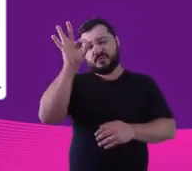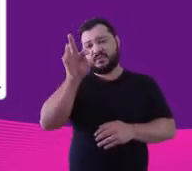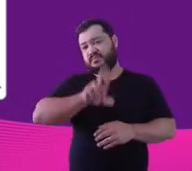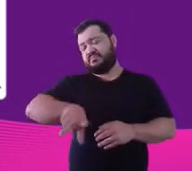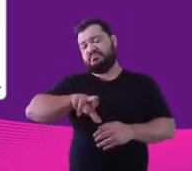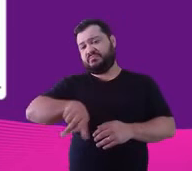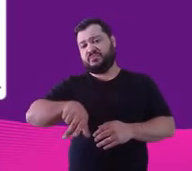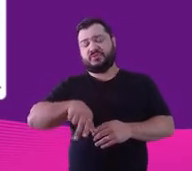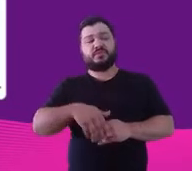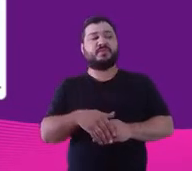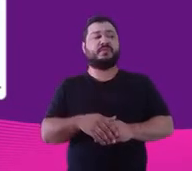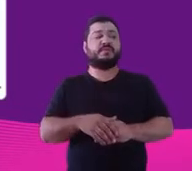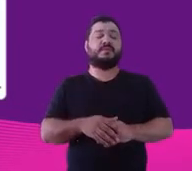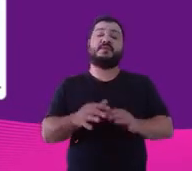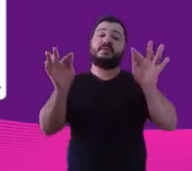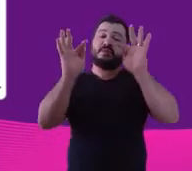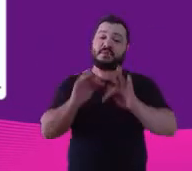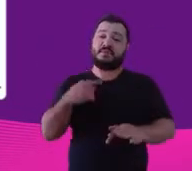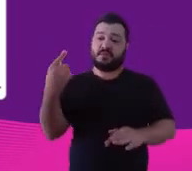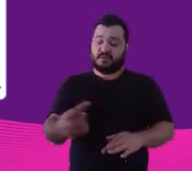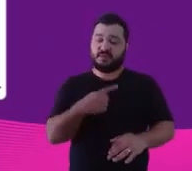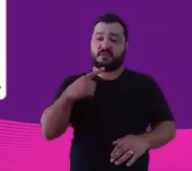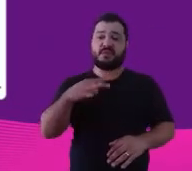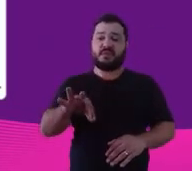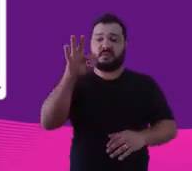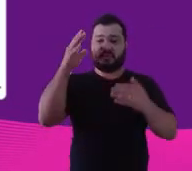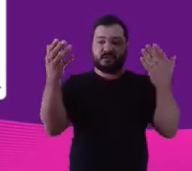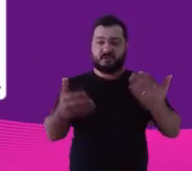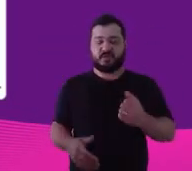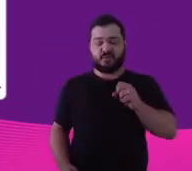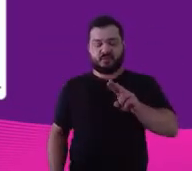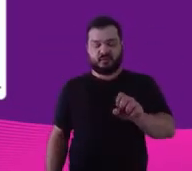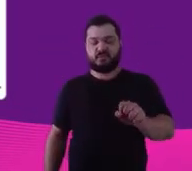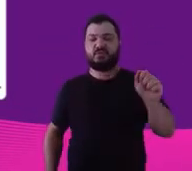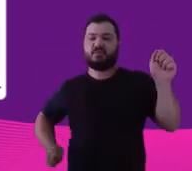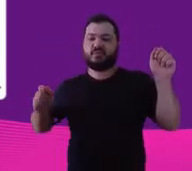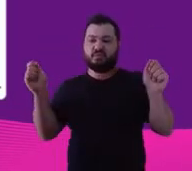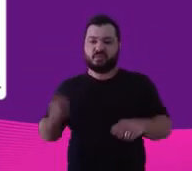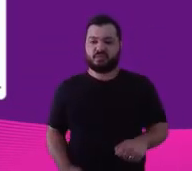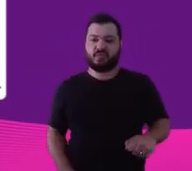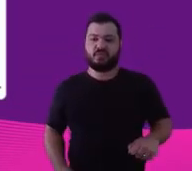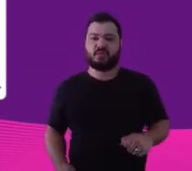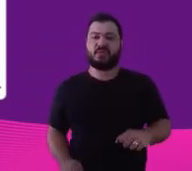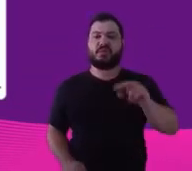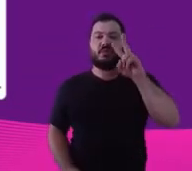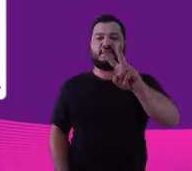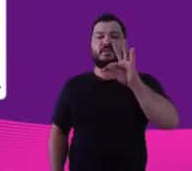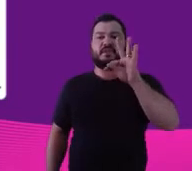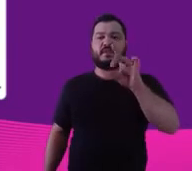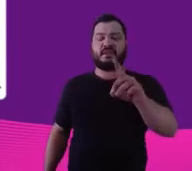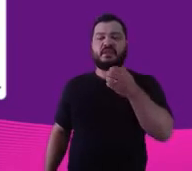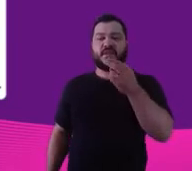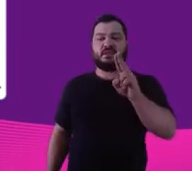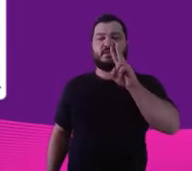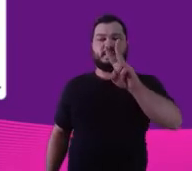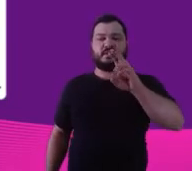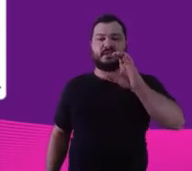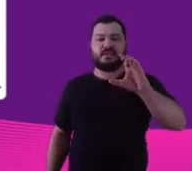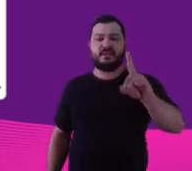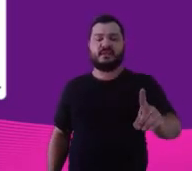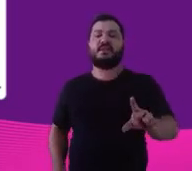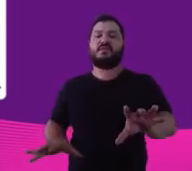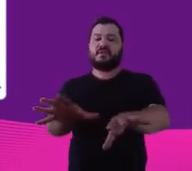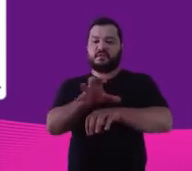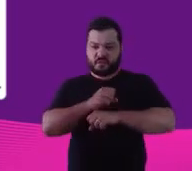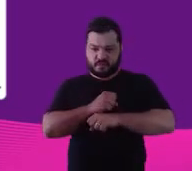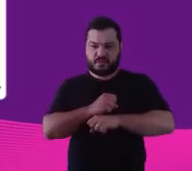viável a felizmente a gente tem os opção hoje no sujo né de poder usar é um VP de ou recebeu posteriormente foi incorporado